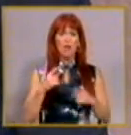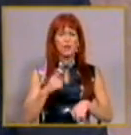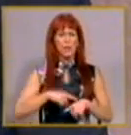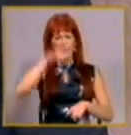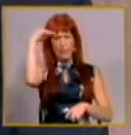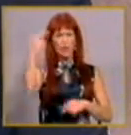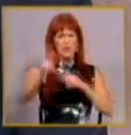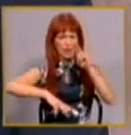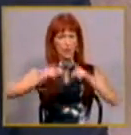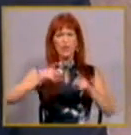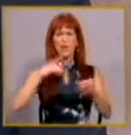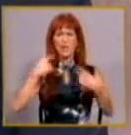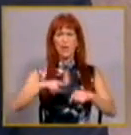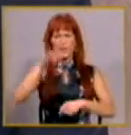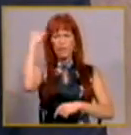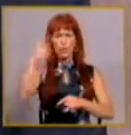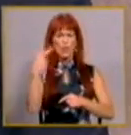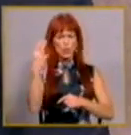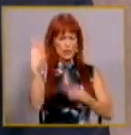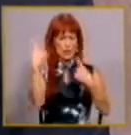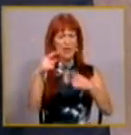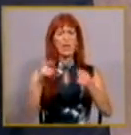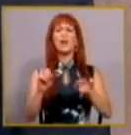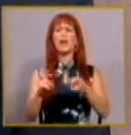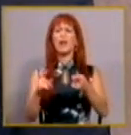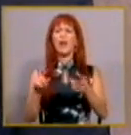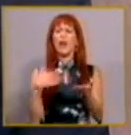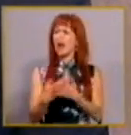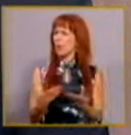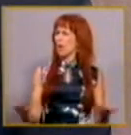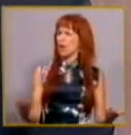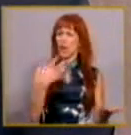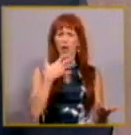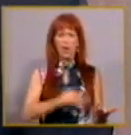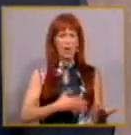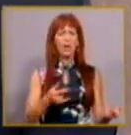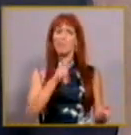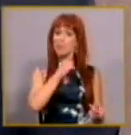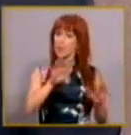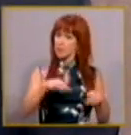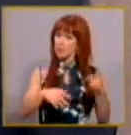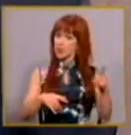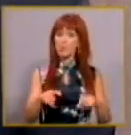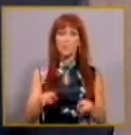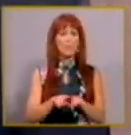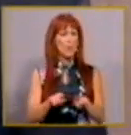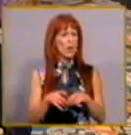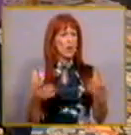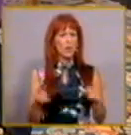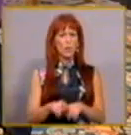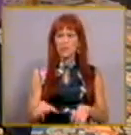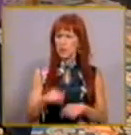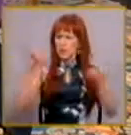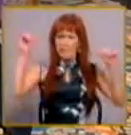dificuldades financeiras, que atravessam dificuldades de tesouraria, a ficarem absolutamente, permita-me terminar, a ficarem absolutamente numa